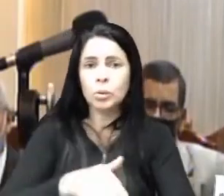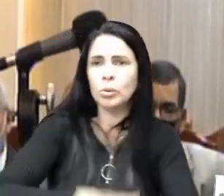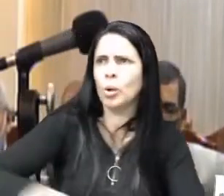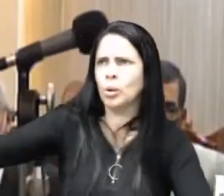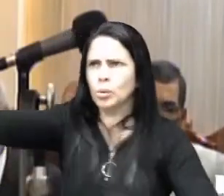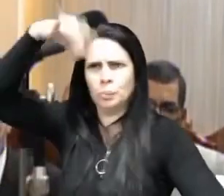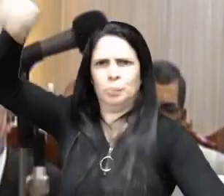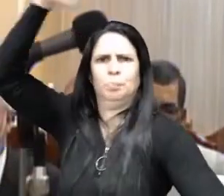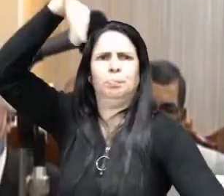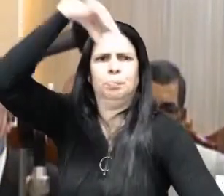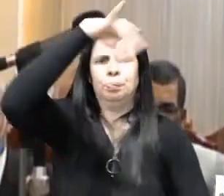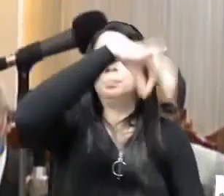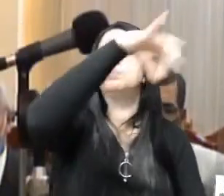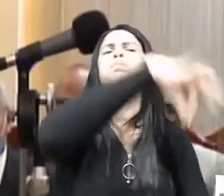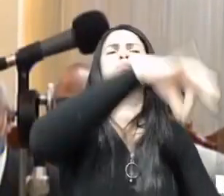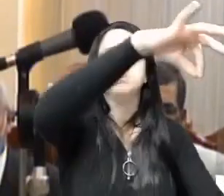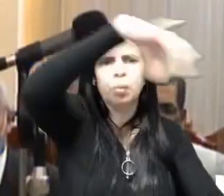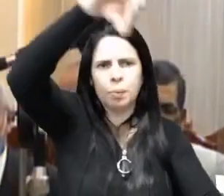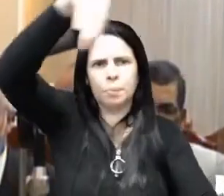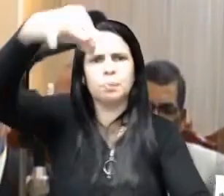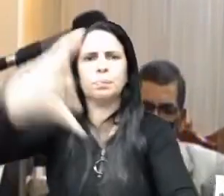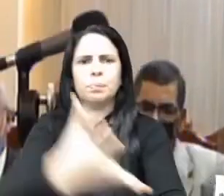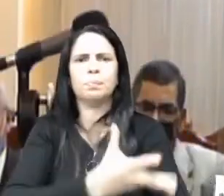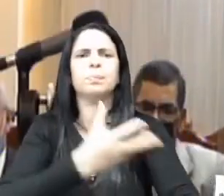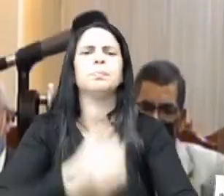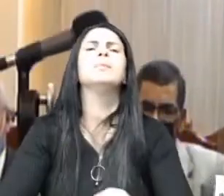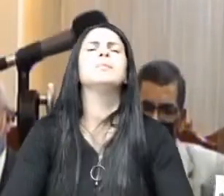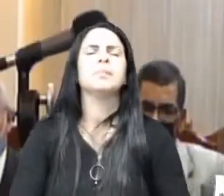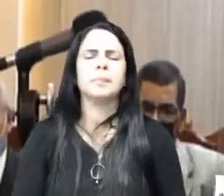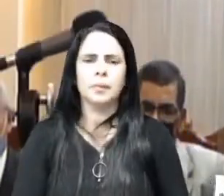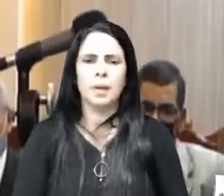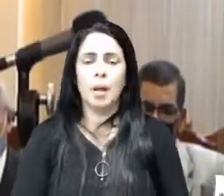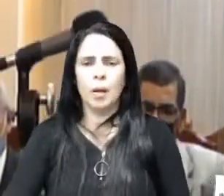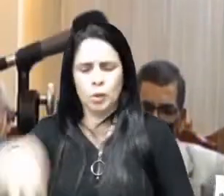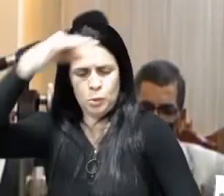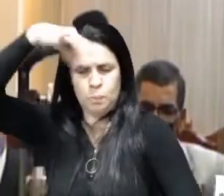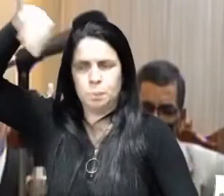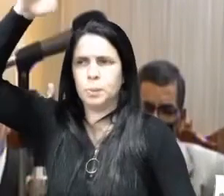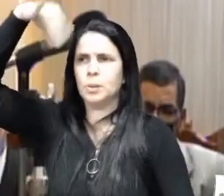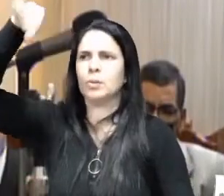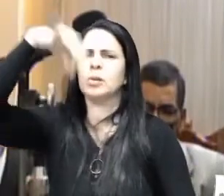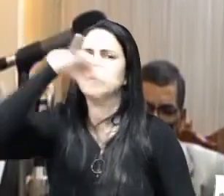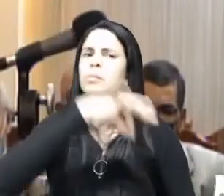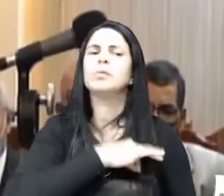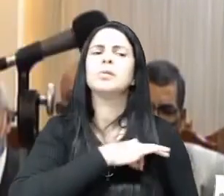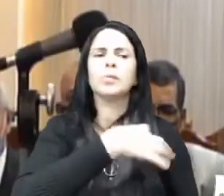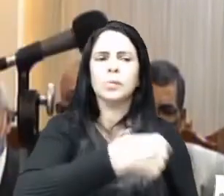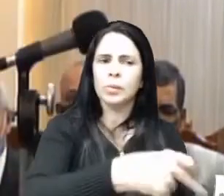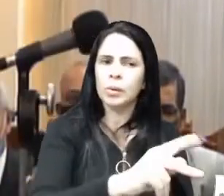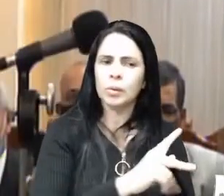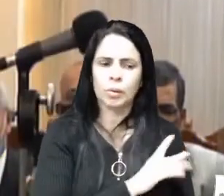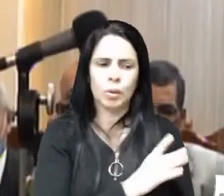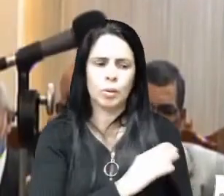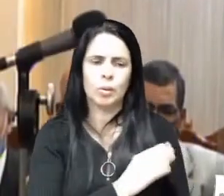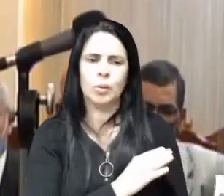vai bradar no meio da sua igreja. O Espírito Santo vai bradar no seu coração, e quem estiver cochilando vai